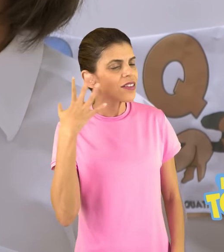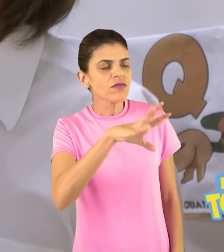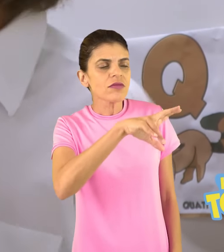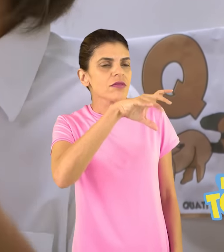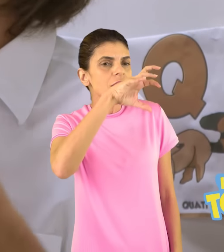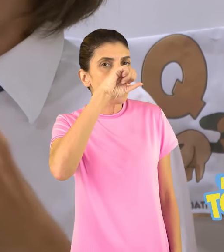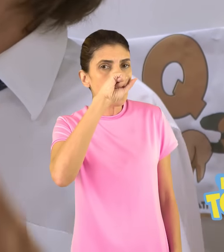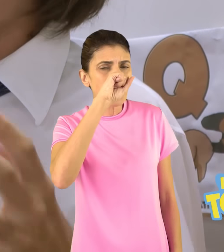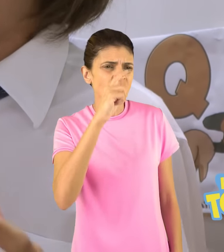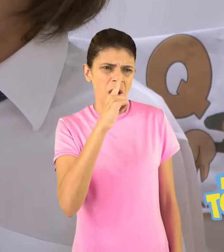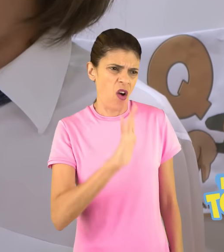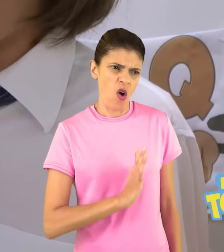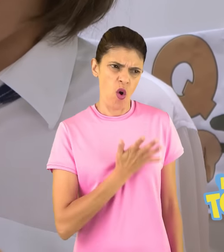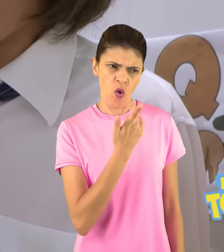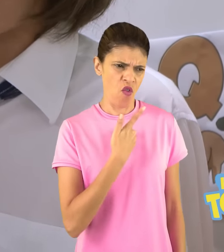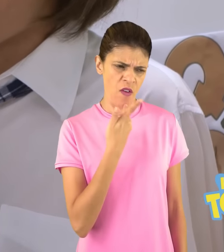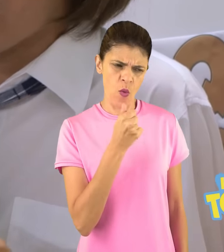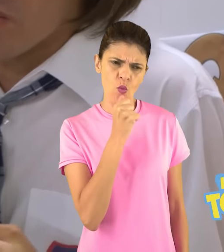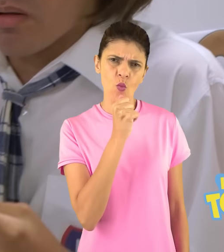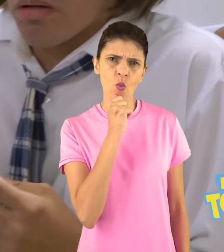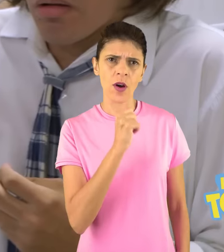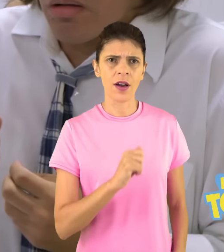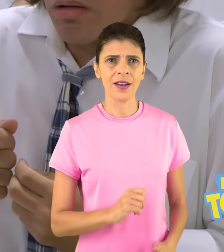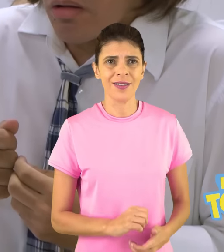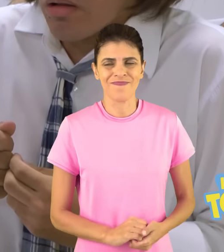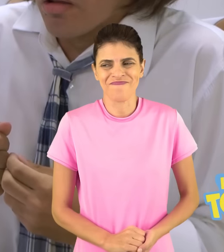cheiroso e não O cabelo da Ana é horroroso.